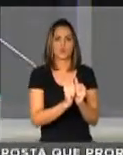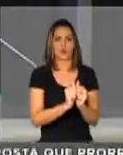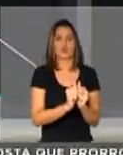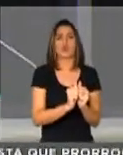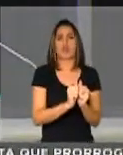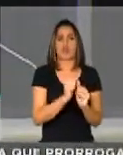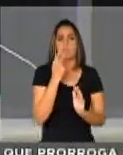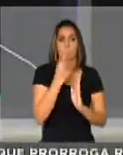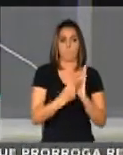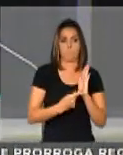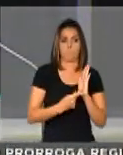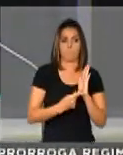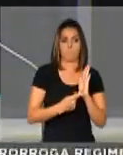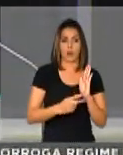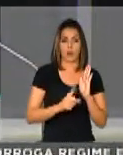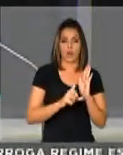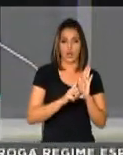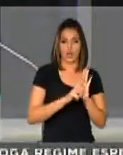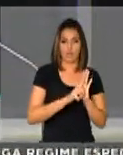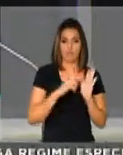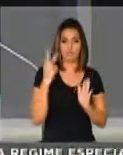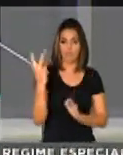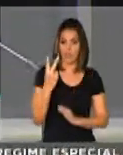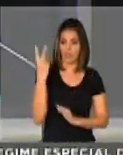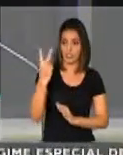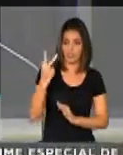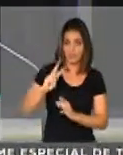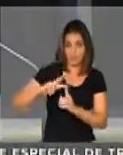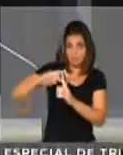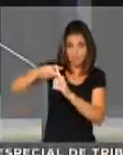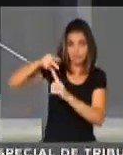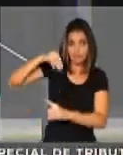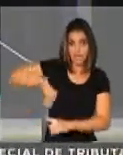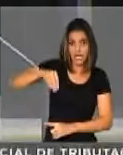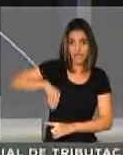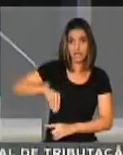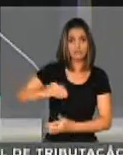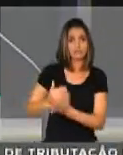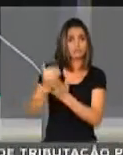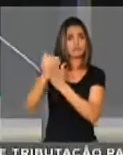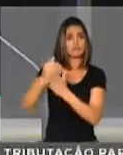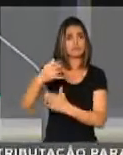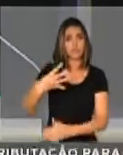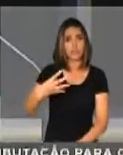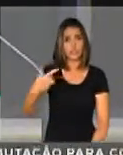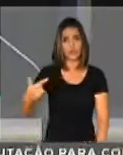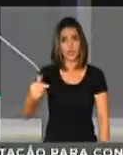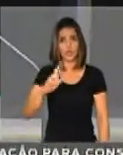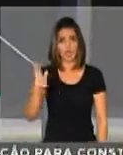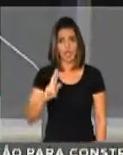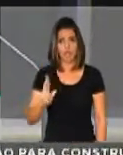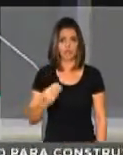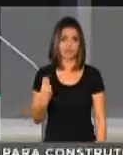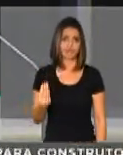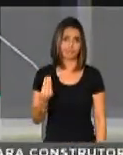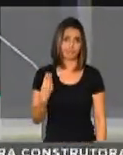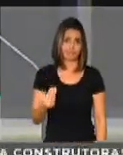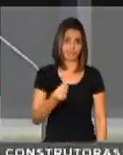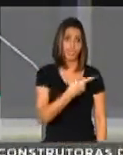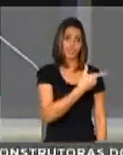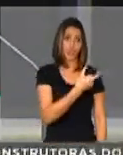do salário mínimo. Um aumento de apenas R$ 42 no salário mínimo